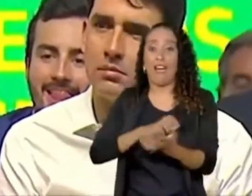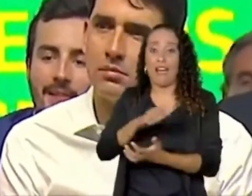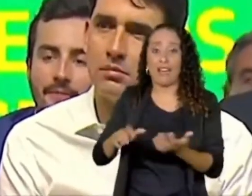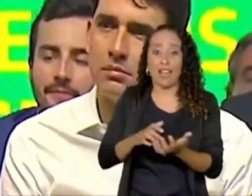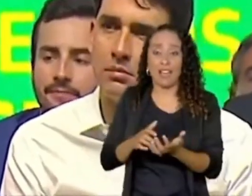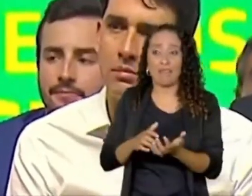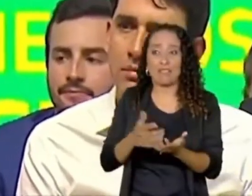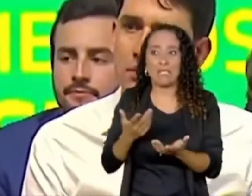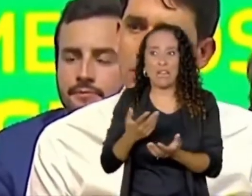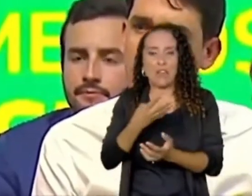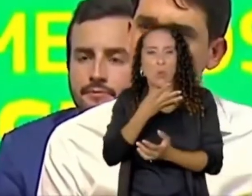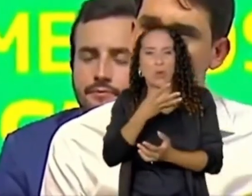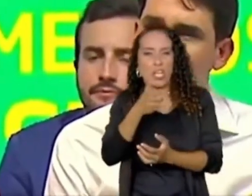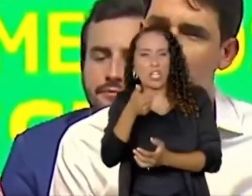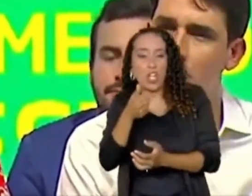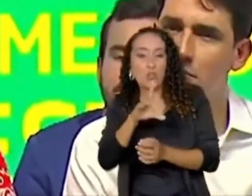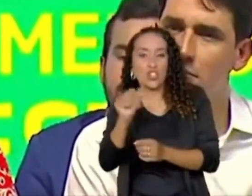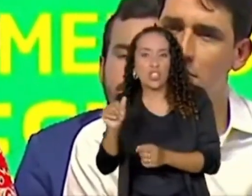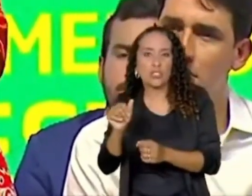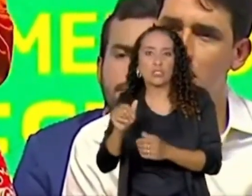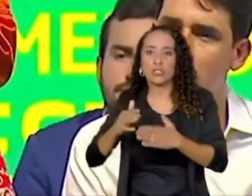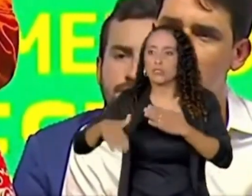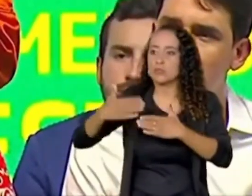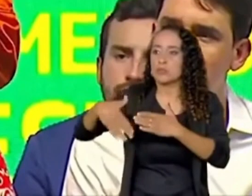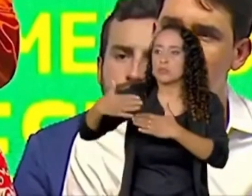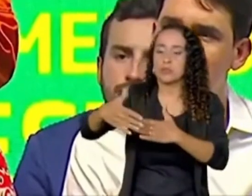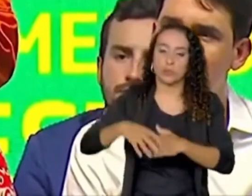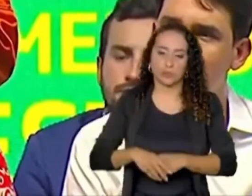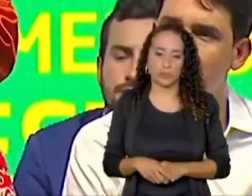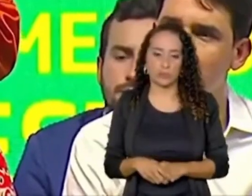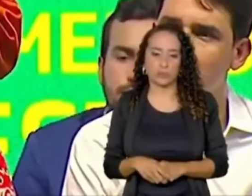com 41 dias, durou 41